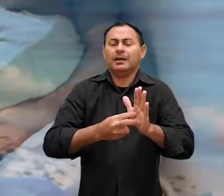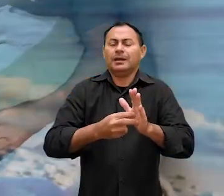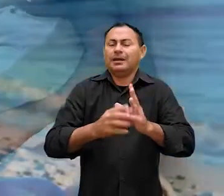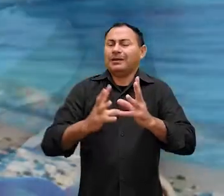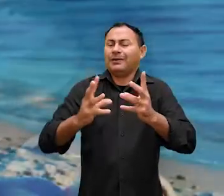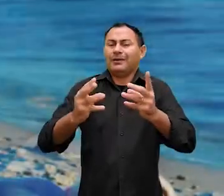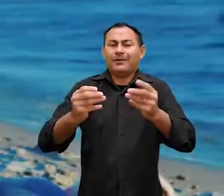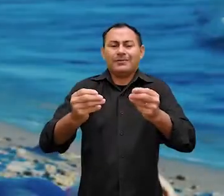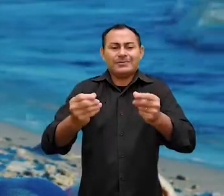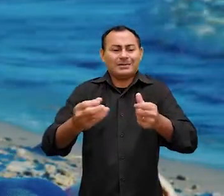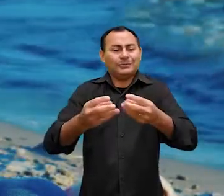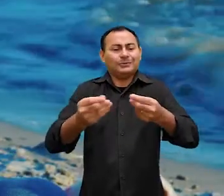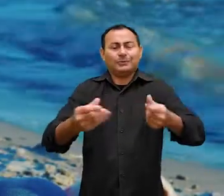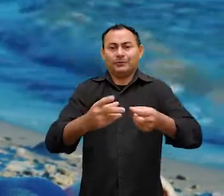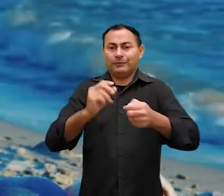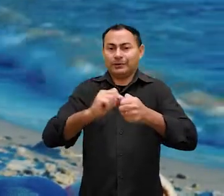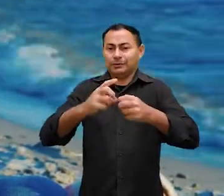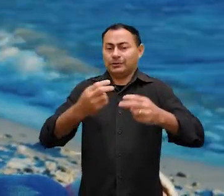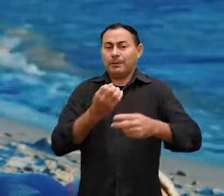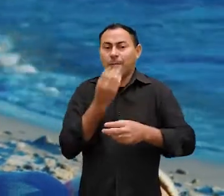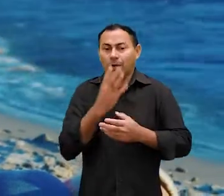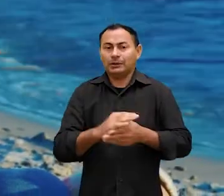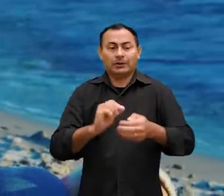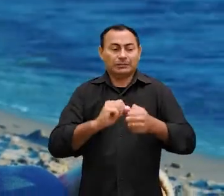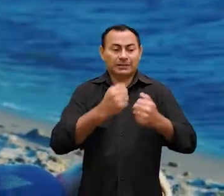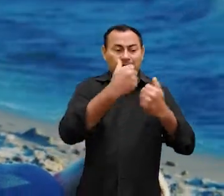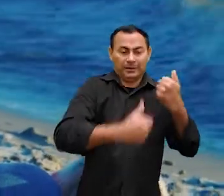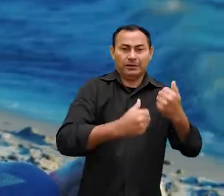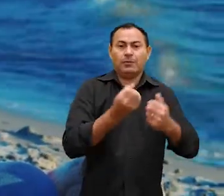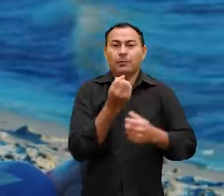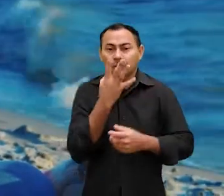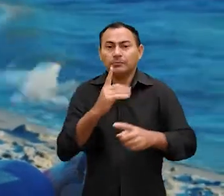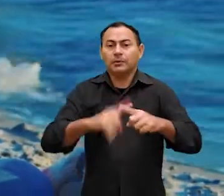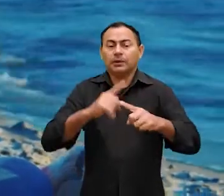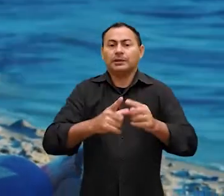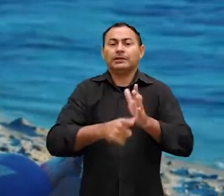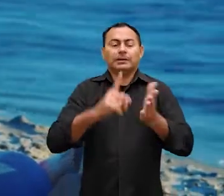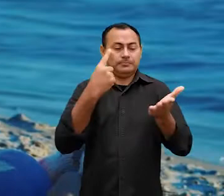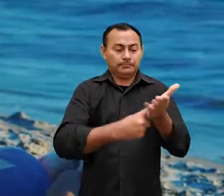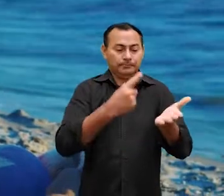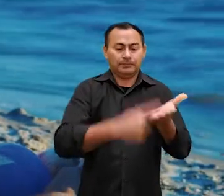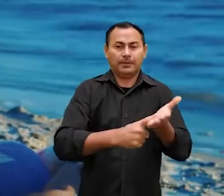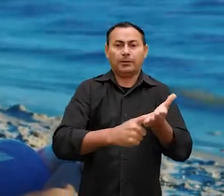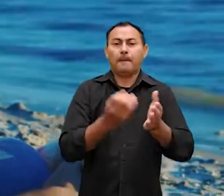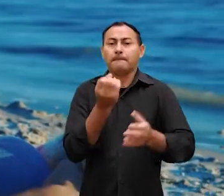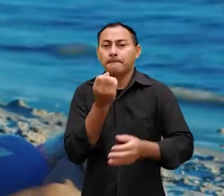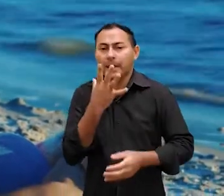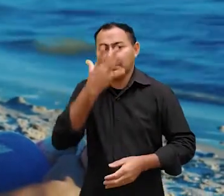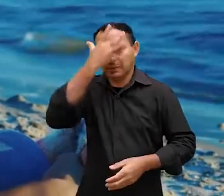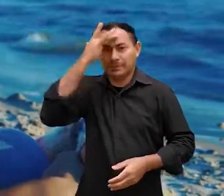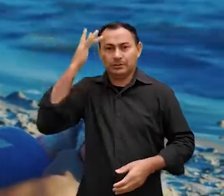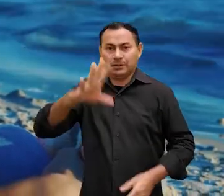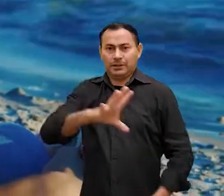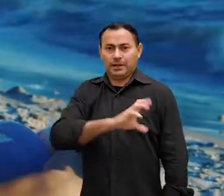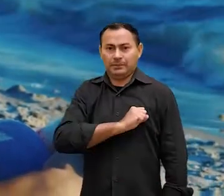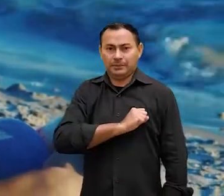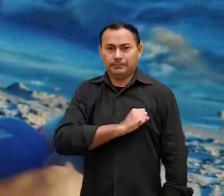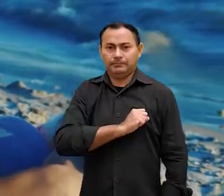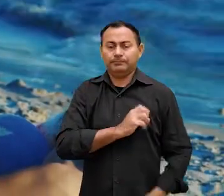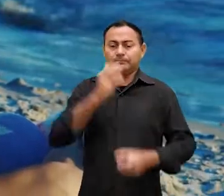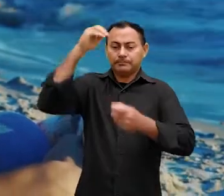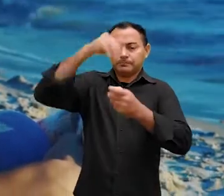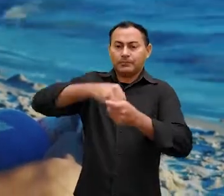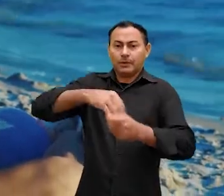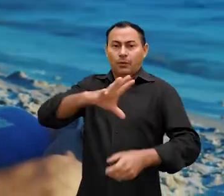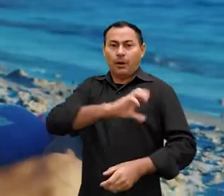faz coisas boas. Não se vinga, mas é bondoso porque interiormente está comprometido com o bem-estar da pessoa que ama.